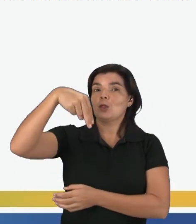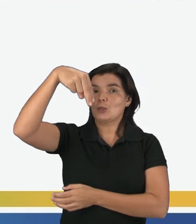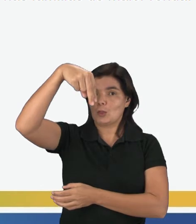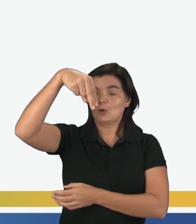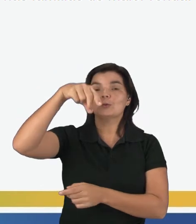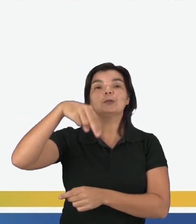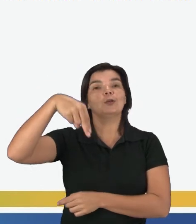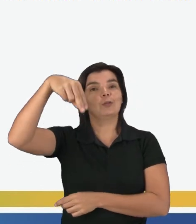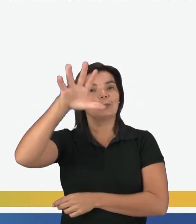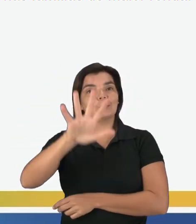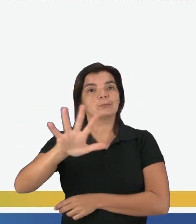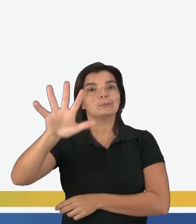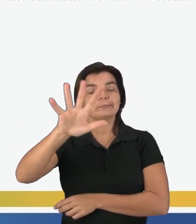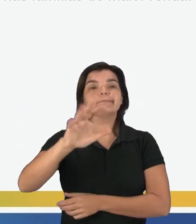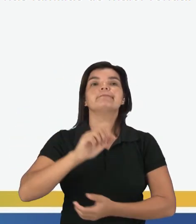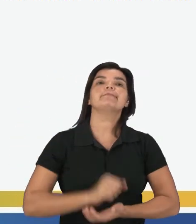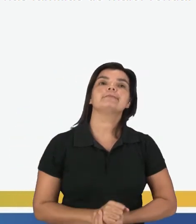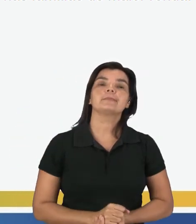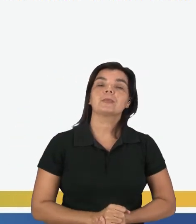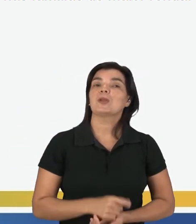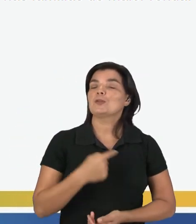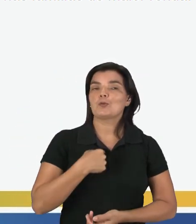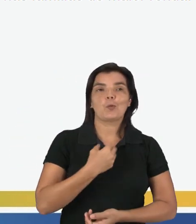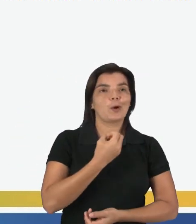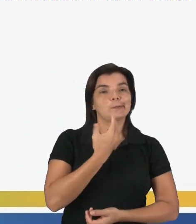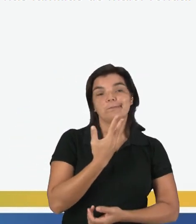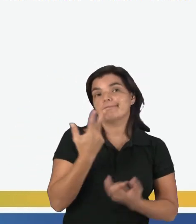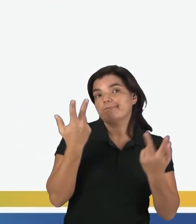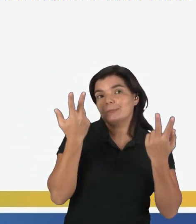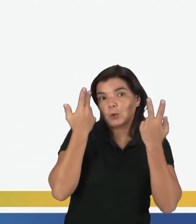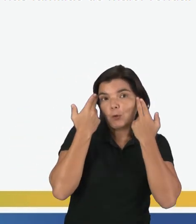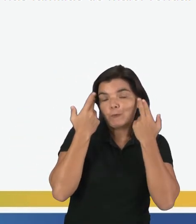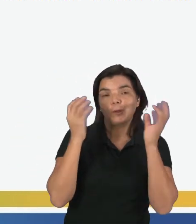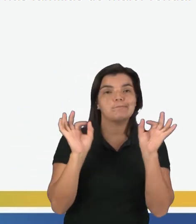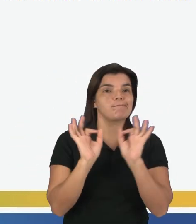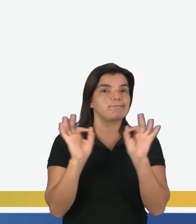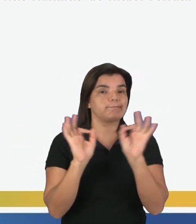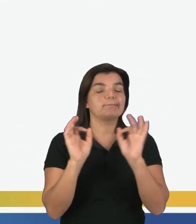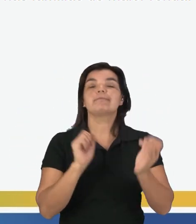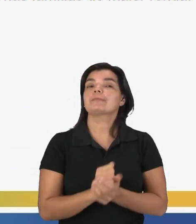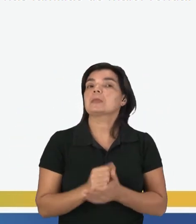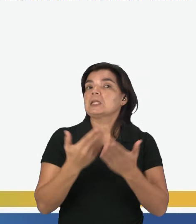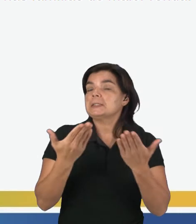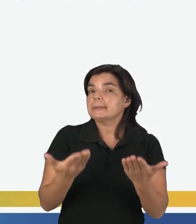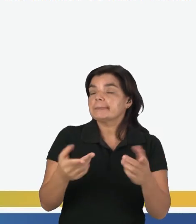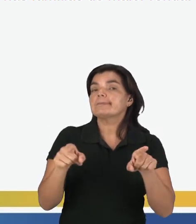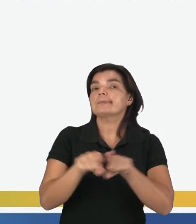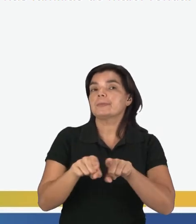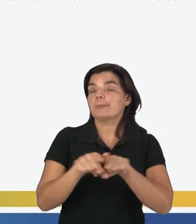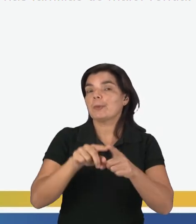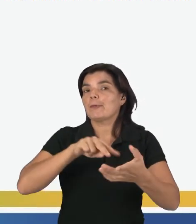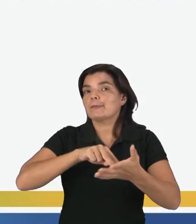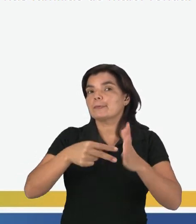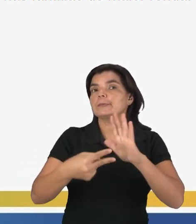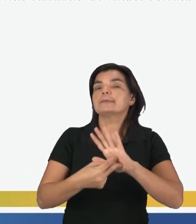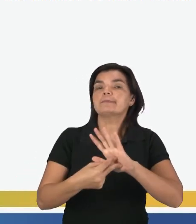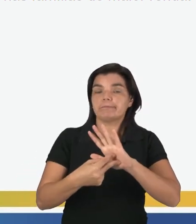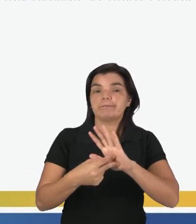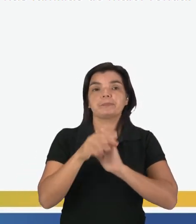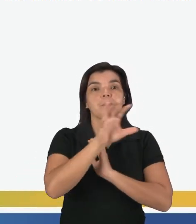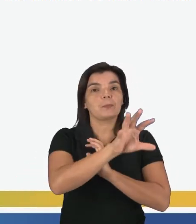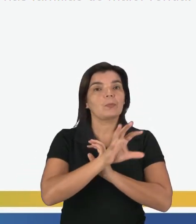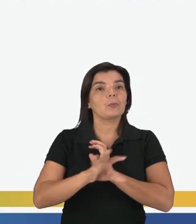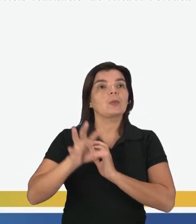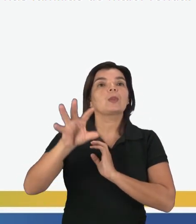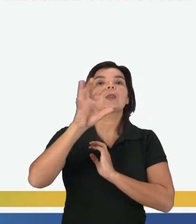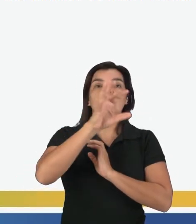Norte e Nordeste. Isso não é muita novidade para nós. Então, isso, de certo modo, não quer dizer que nessas